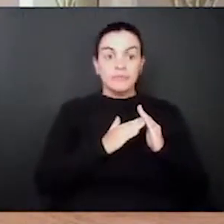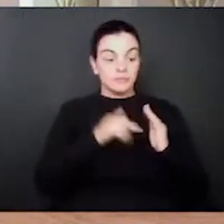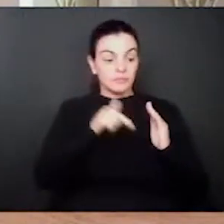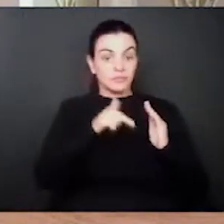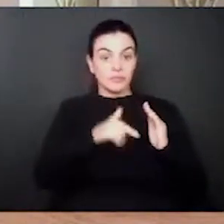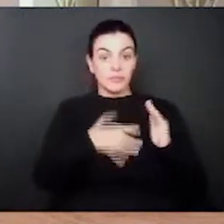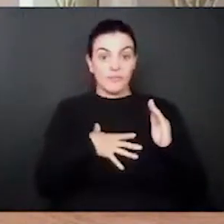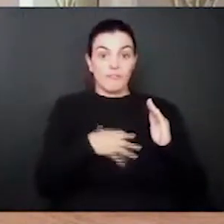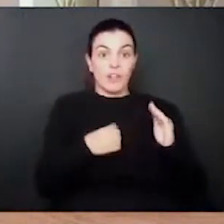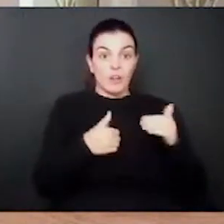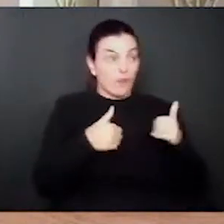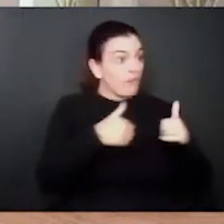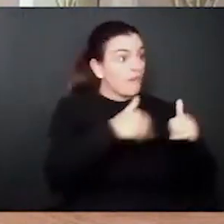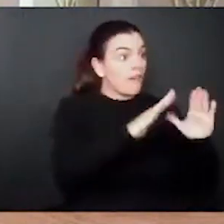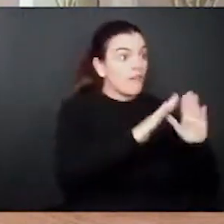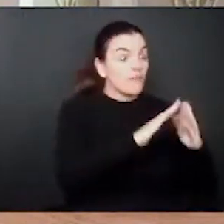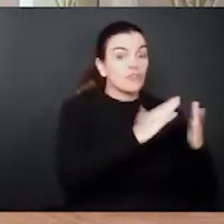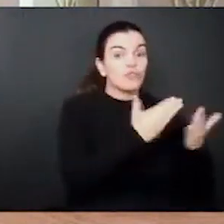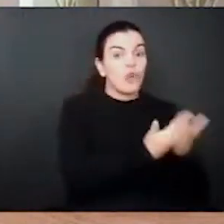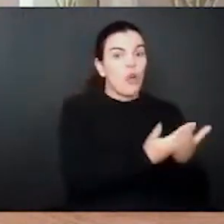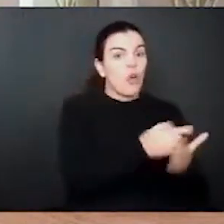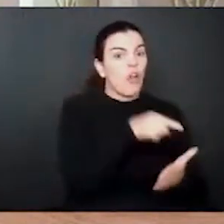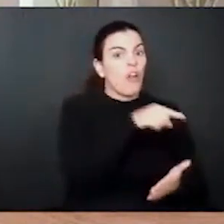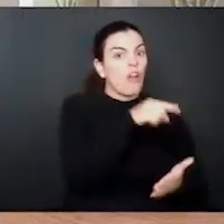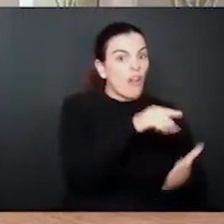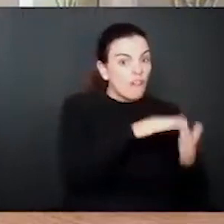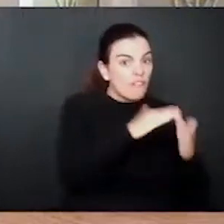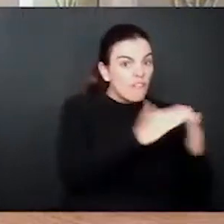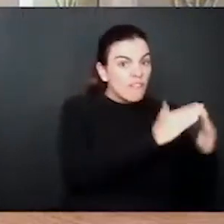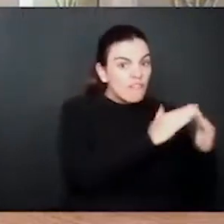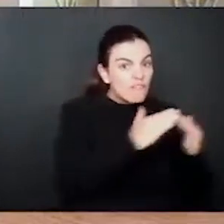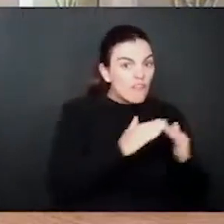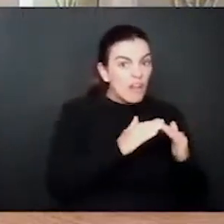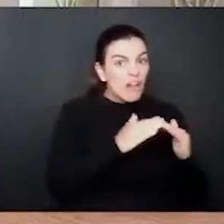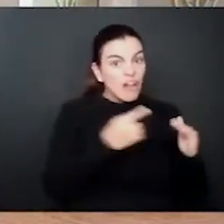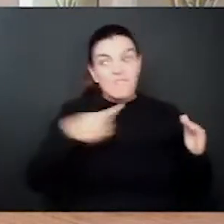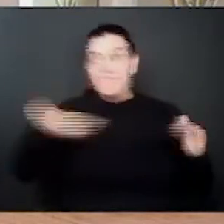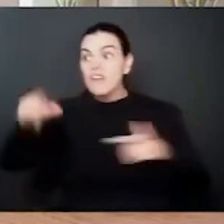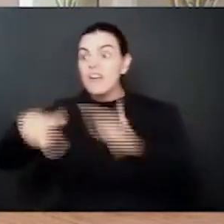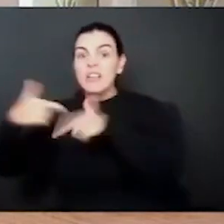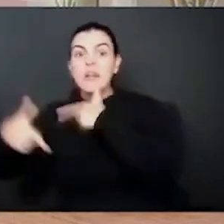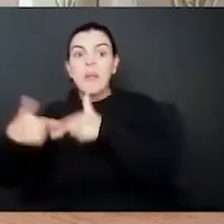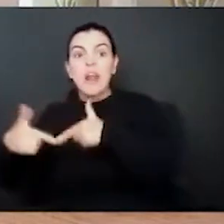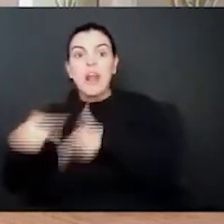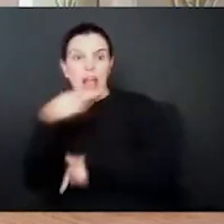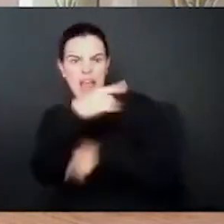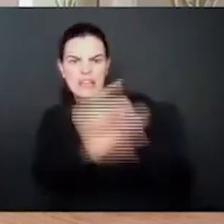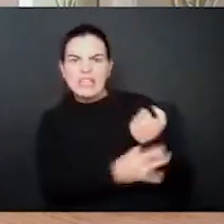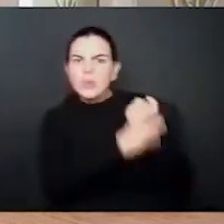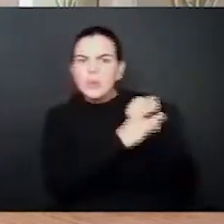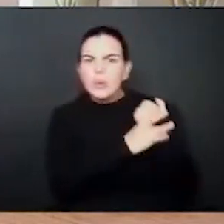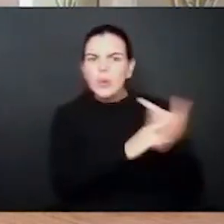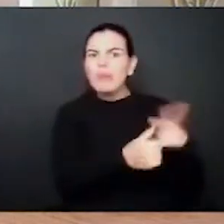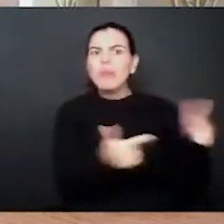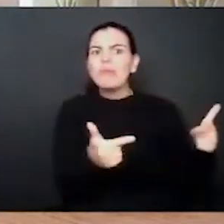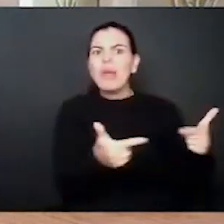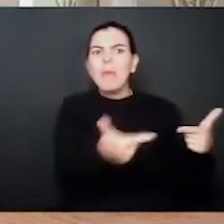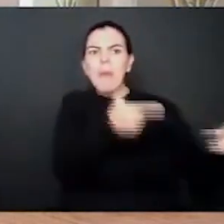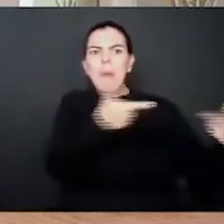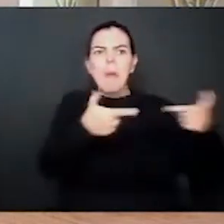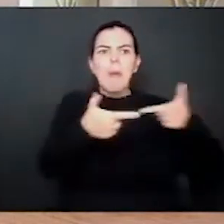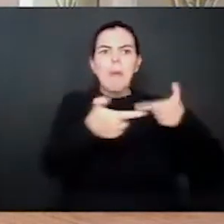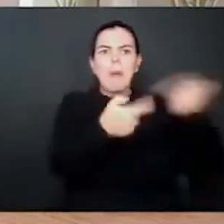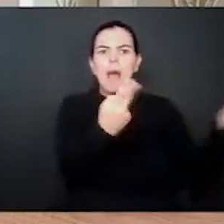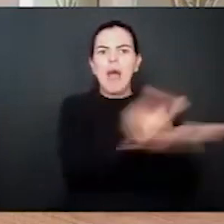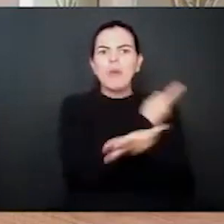vai trabalhar e achando que o filho vai estar seguro dentro da escola, com tiroteio no morro? Então, gente,